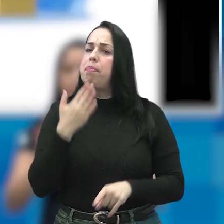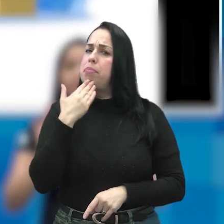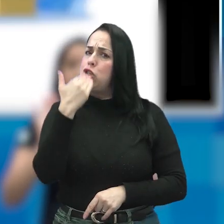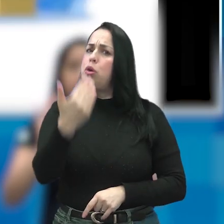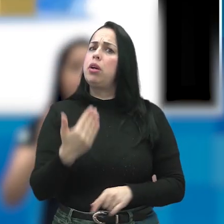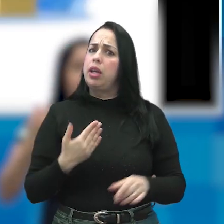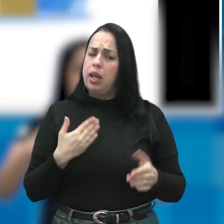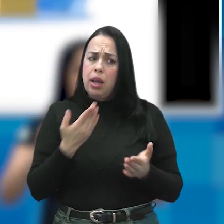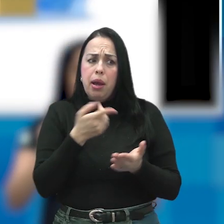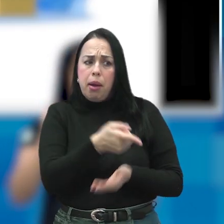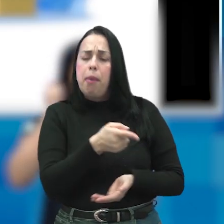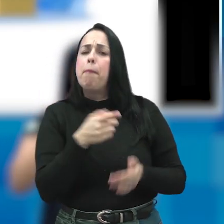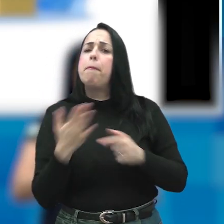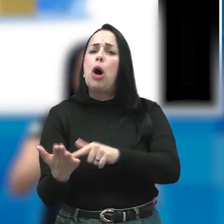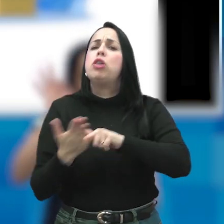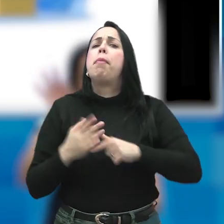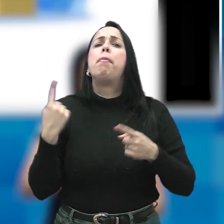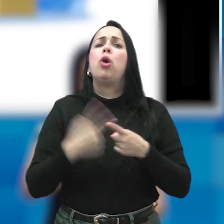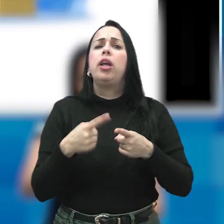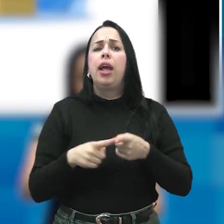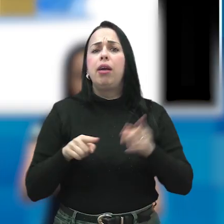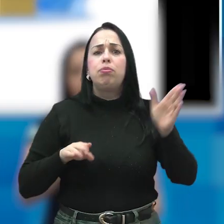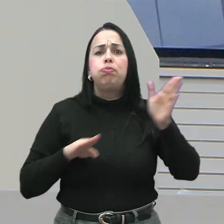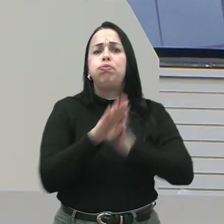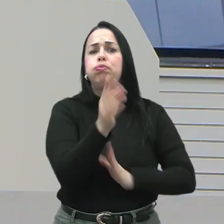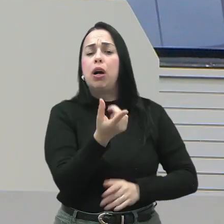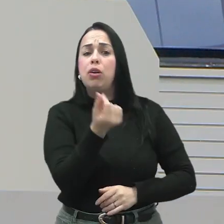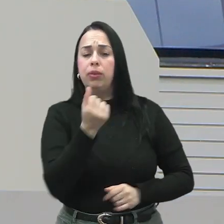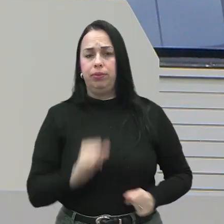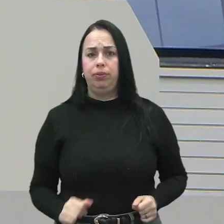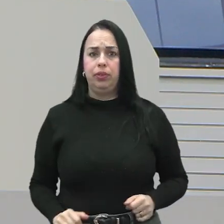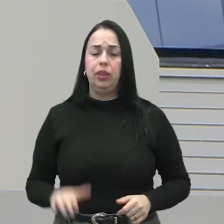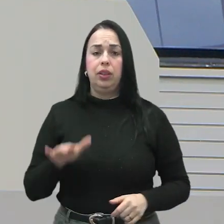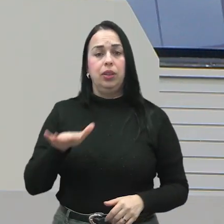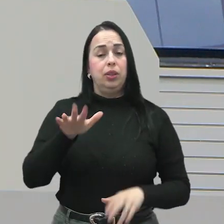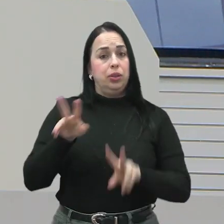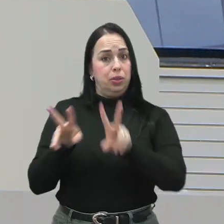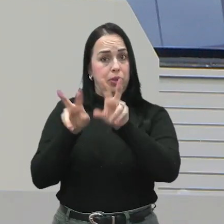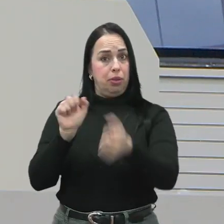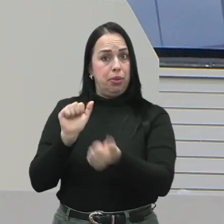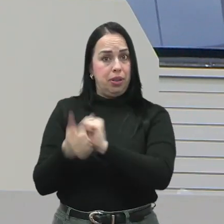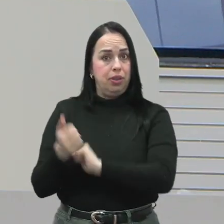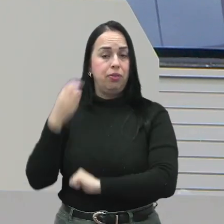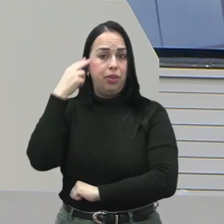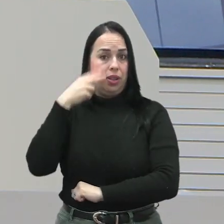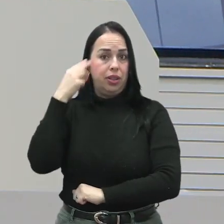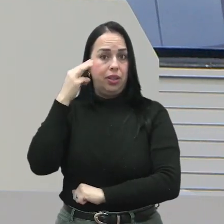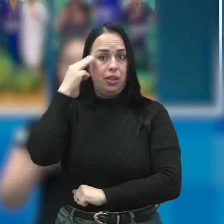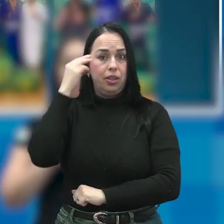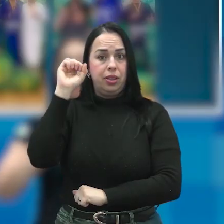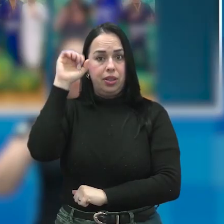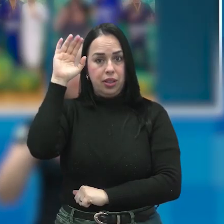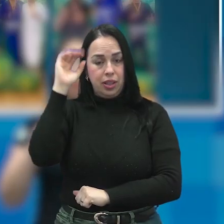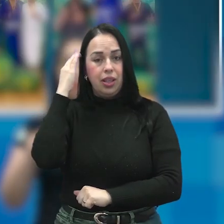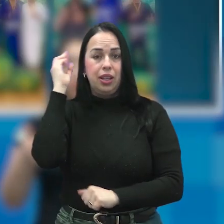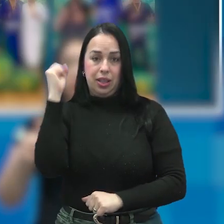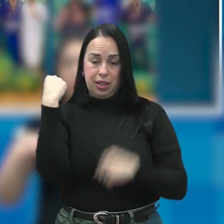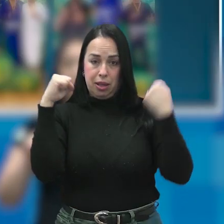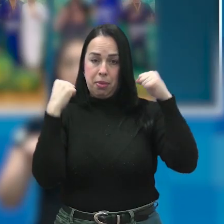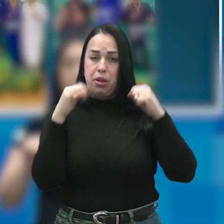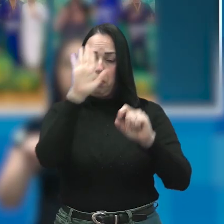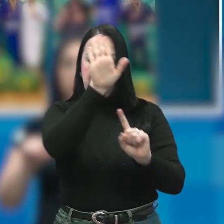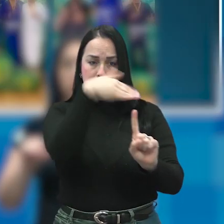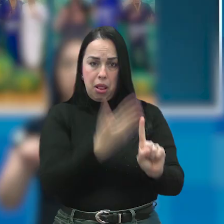estudo detalhado que comprove a necessidade da nova cobrança. Já no tema do esporte, o vereador Marcão da Academia homenageou atletas